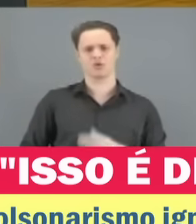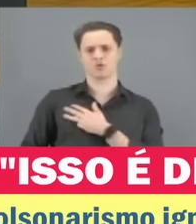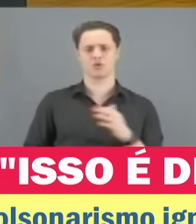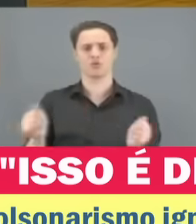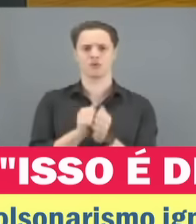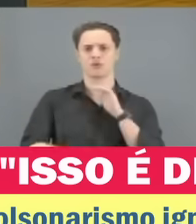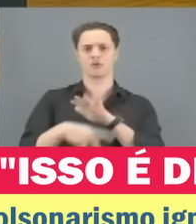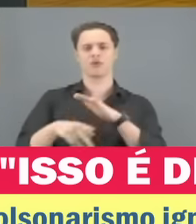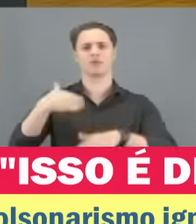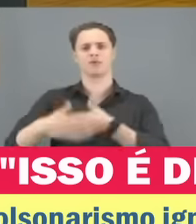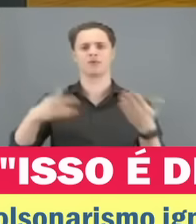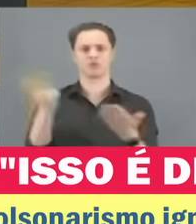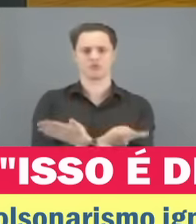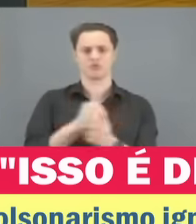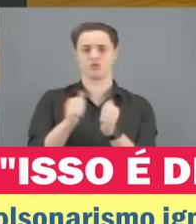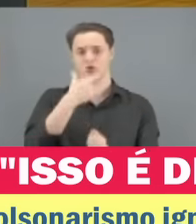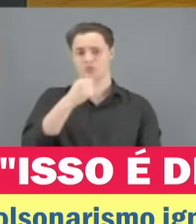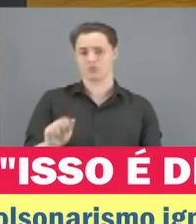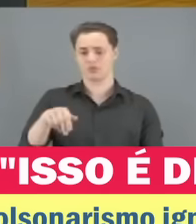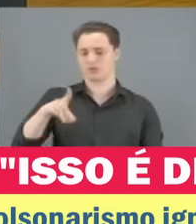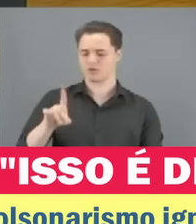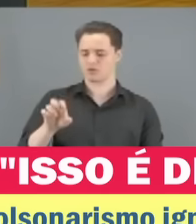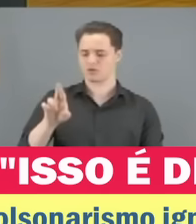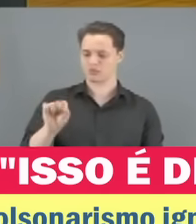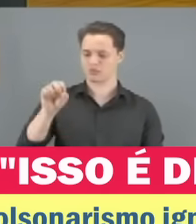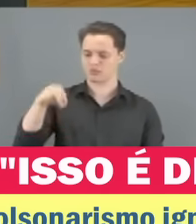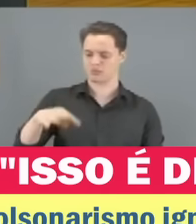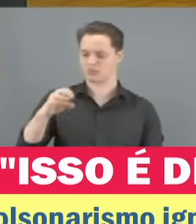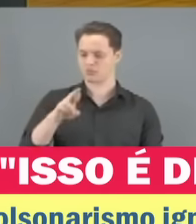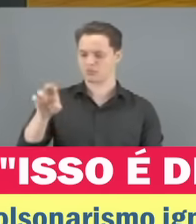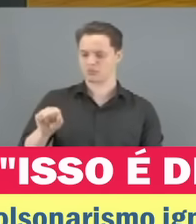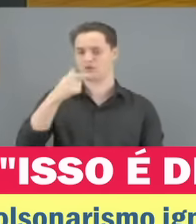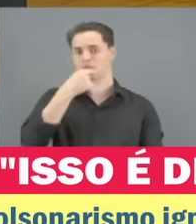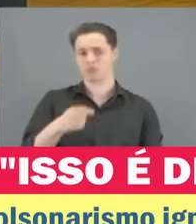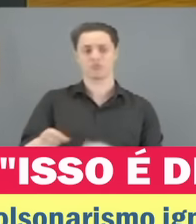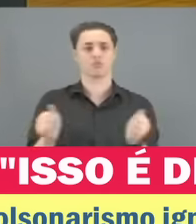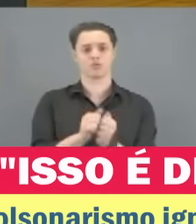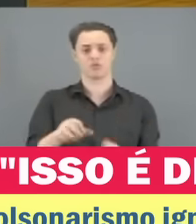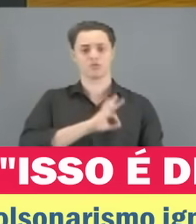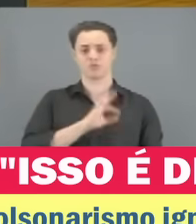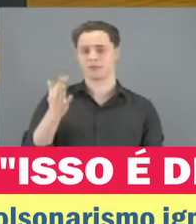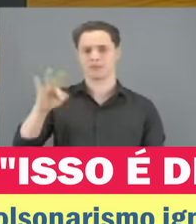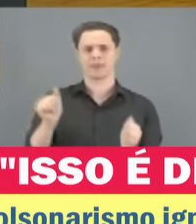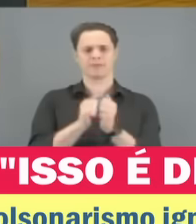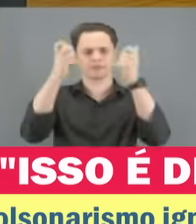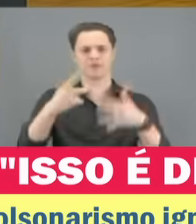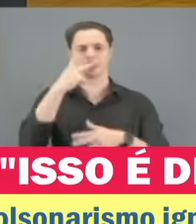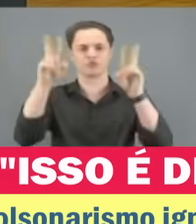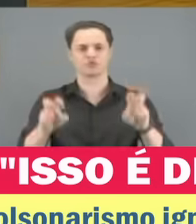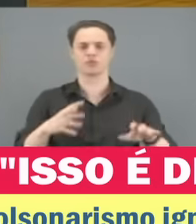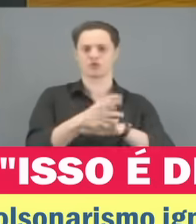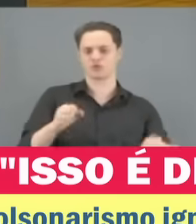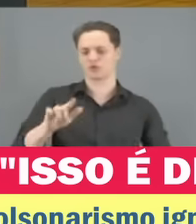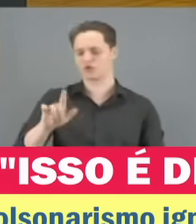E depois ela foi colocada pelo Anderson Torres, que agora veio o celular dele à tona pela Polícia Federal, onde ele falava explicitamente em golpe. E ele